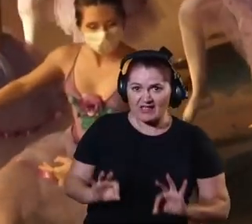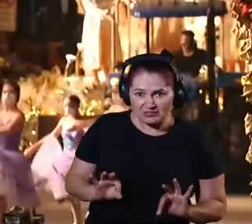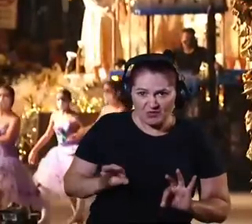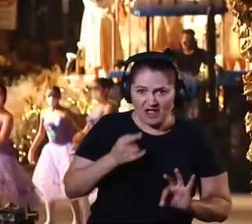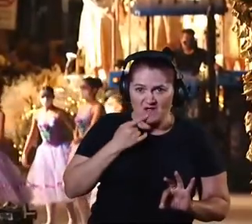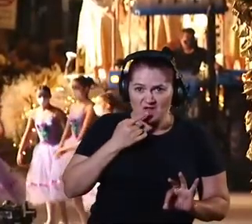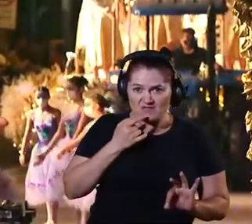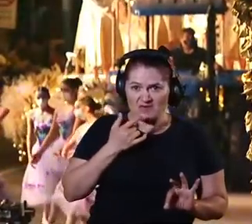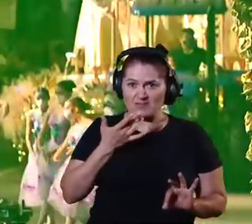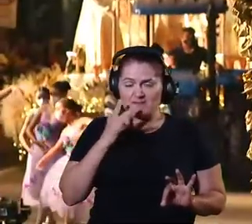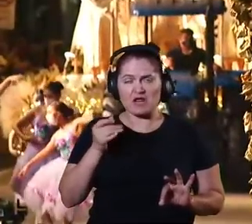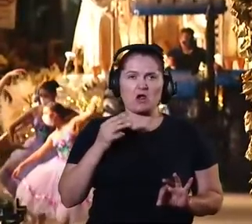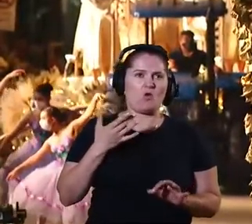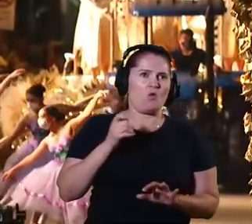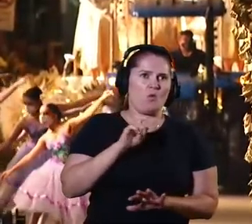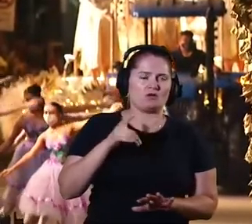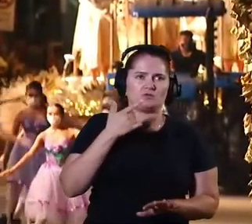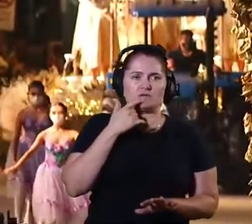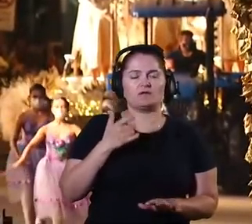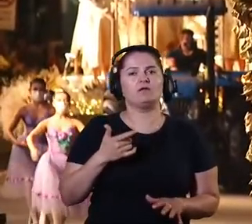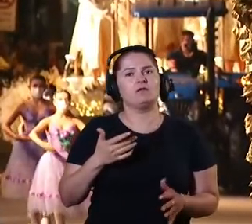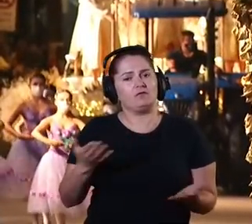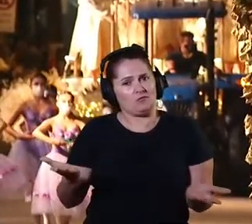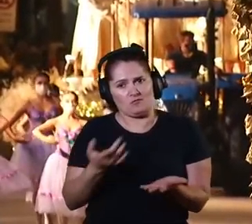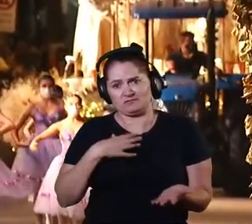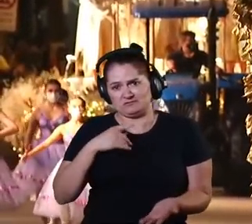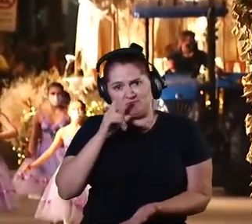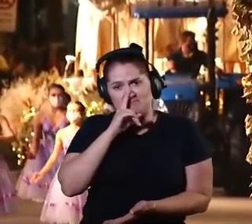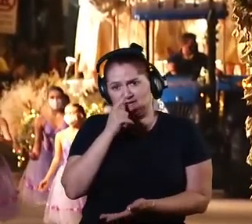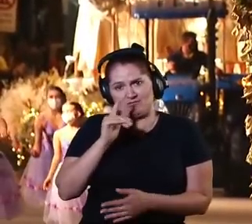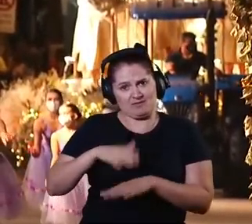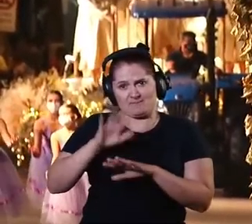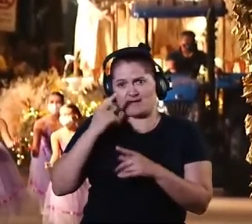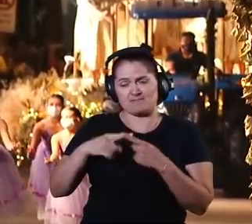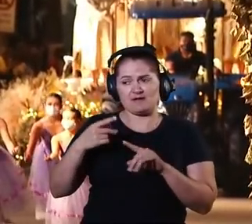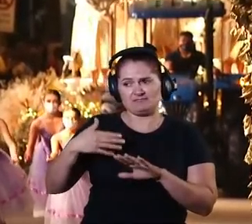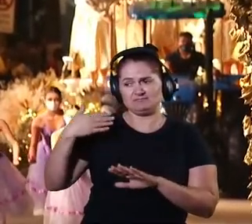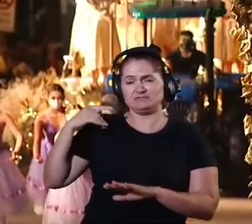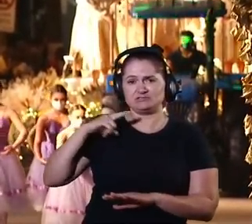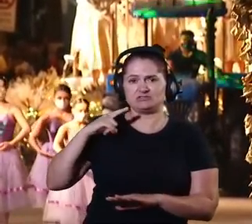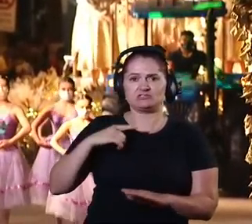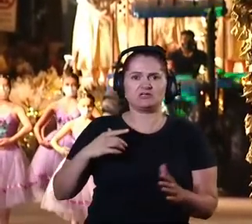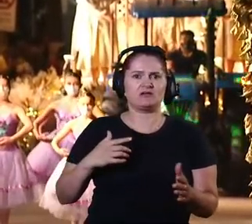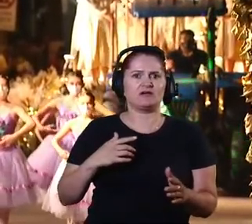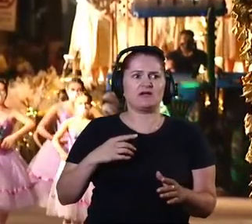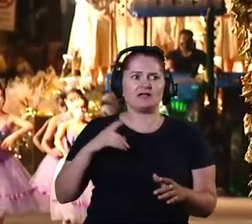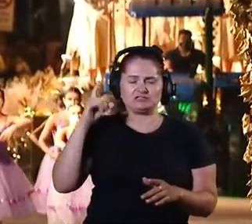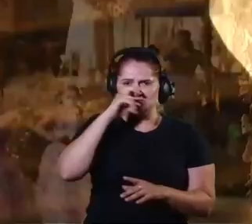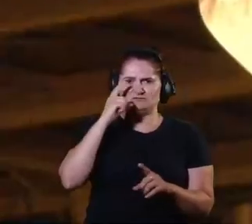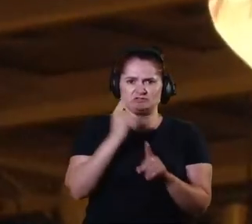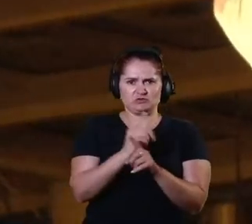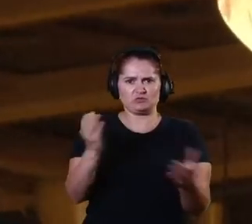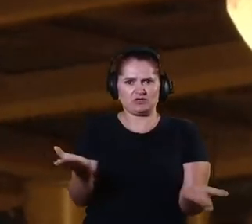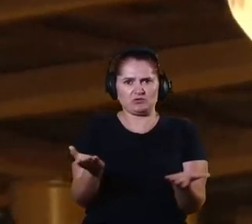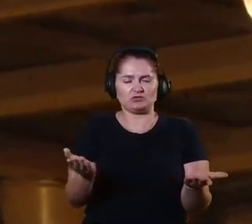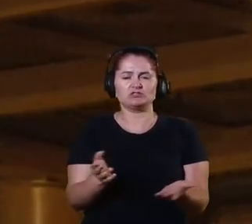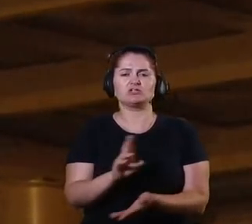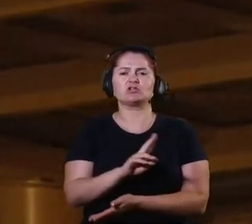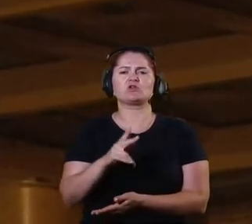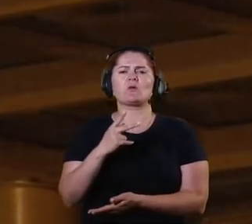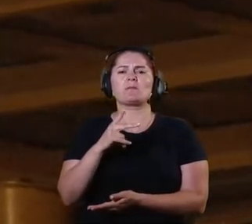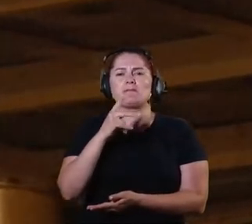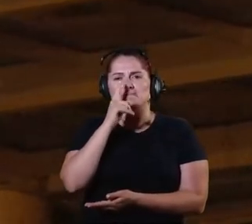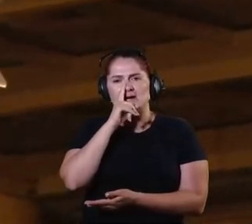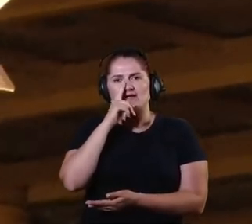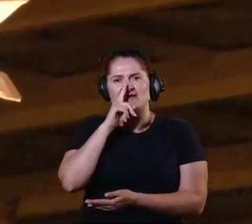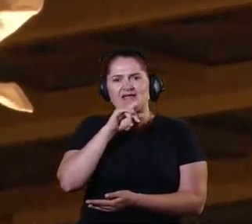branca, ou azul e vermelha. Hoje ela não tem mais, mas por um bom tempo ela tinha. É mais difícil de conseguir isso hoje. Como é que é o nome dela? É Janete